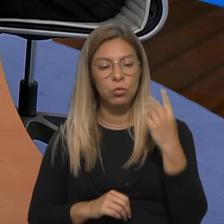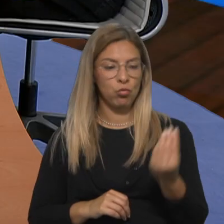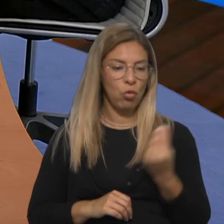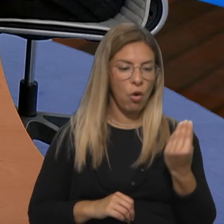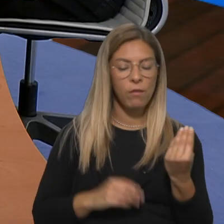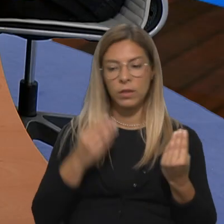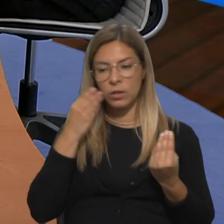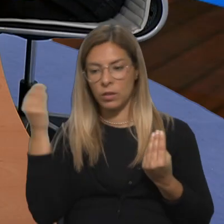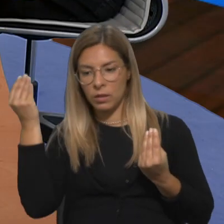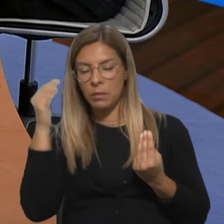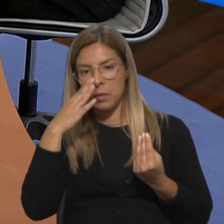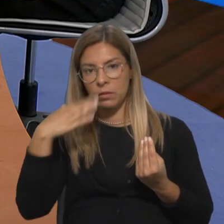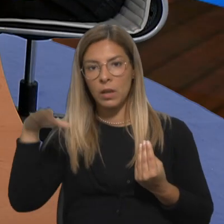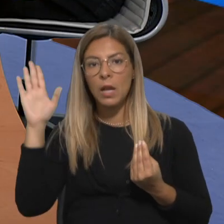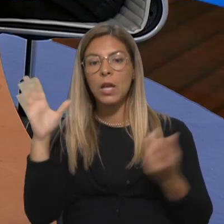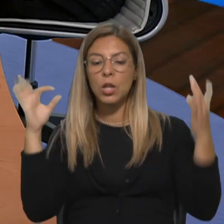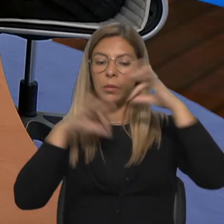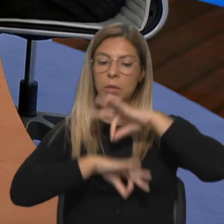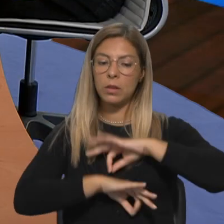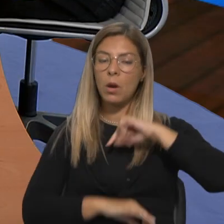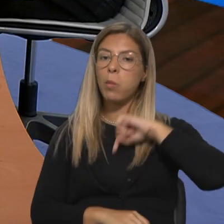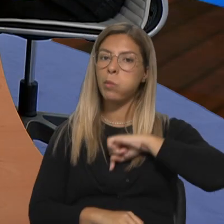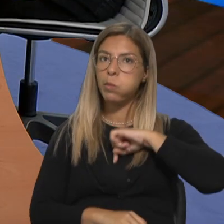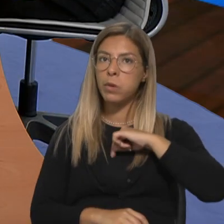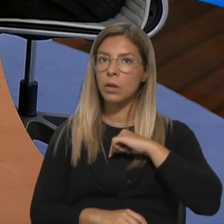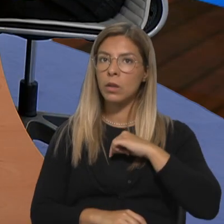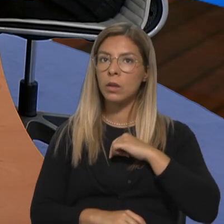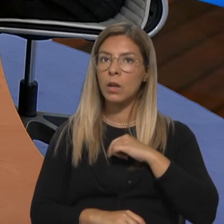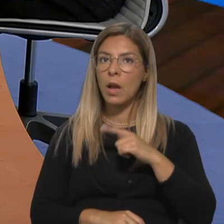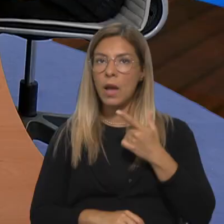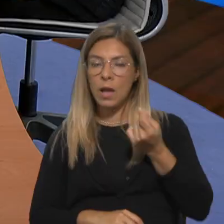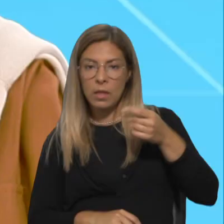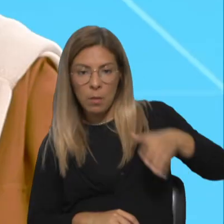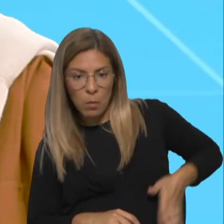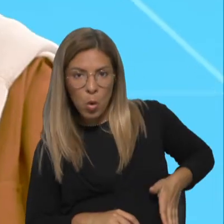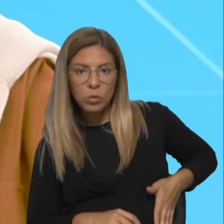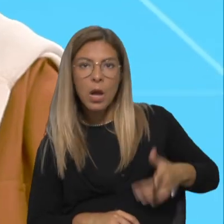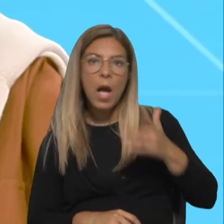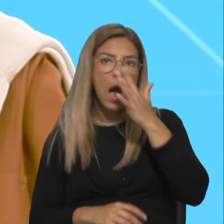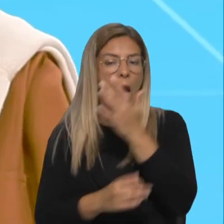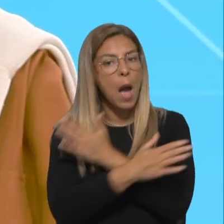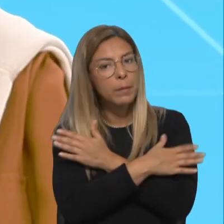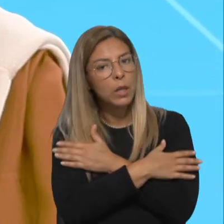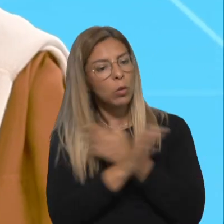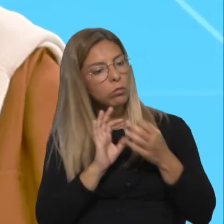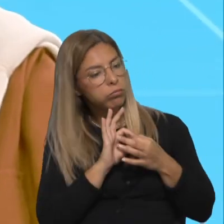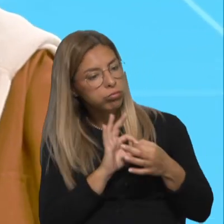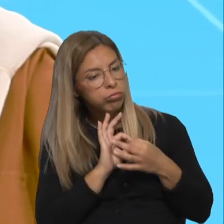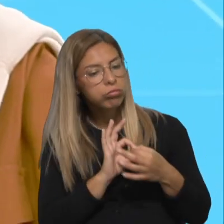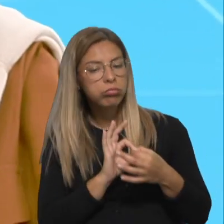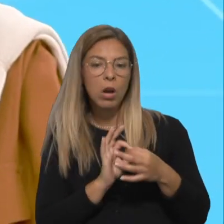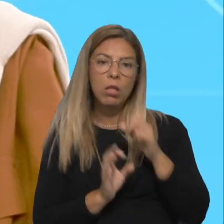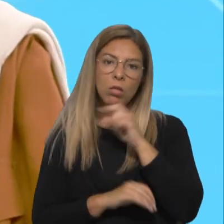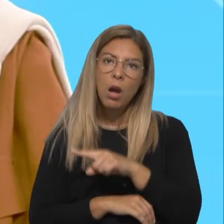adolescentes que vocês têm o Espírito Santo em tasca, no bolso. Portanto, é um amigo que está sempre connosco, com